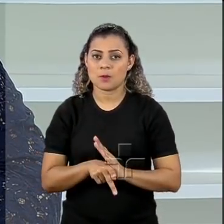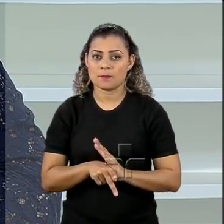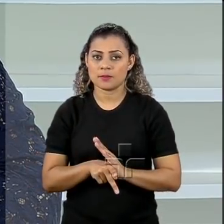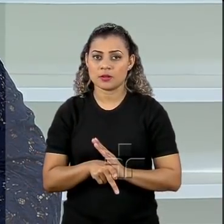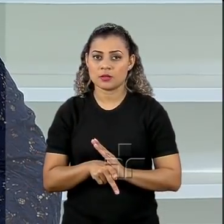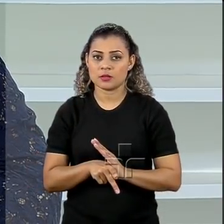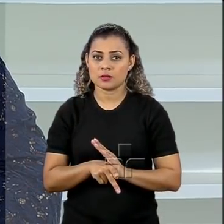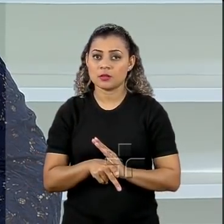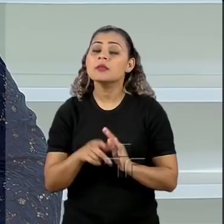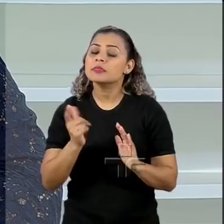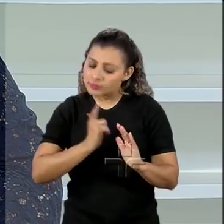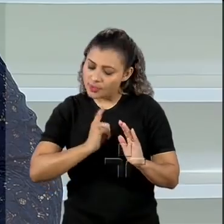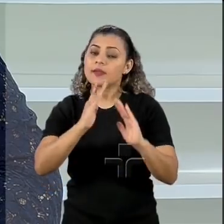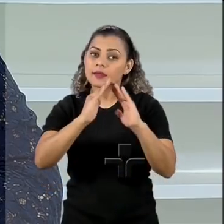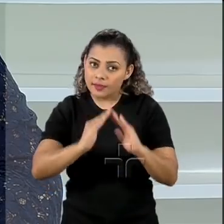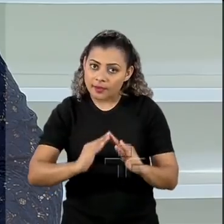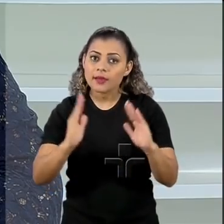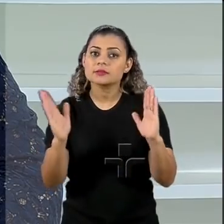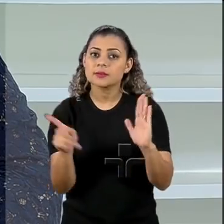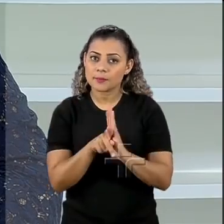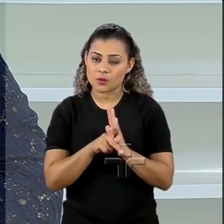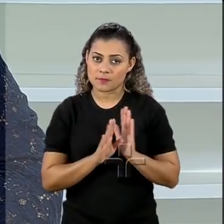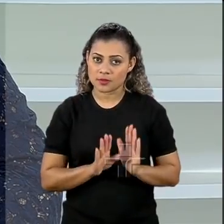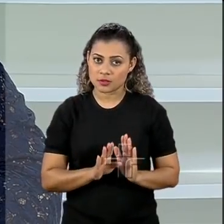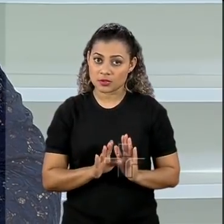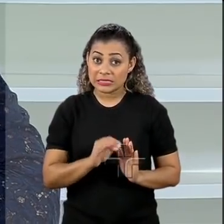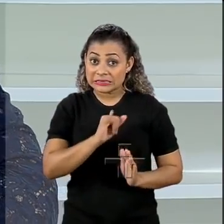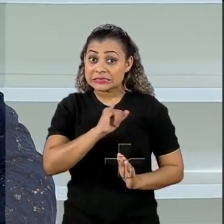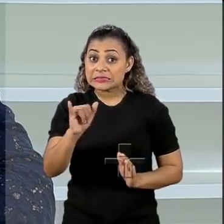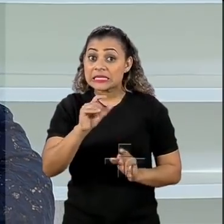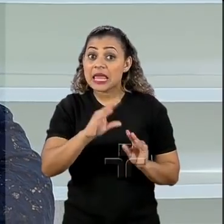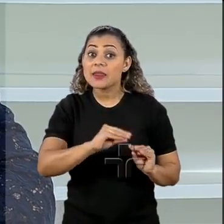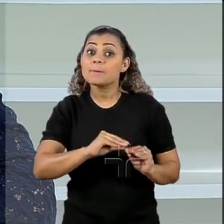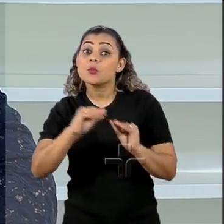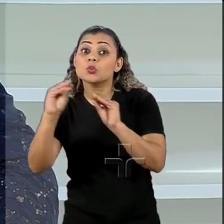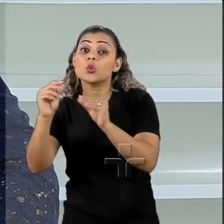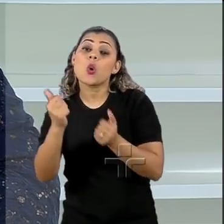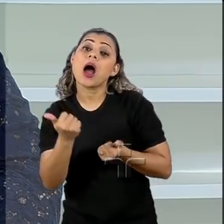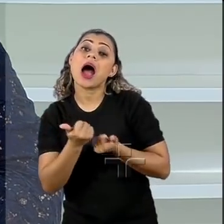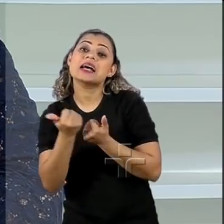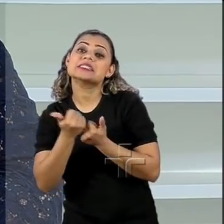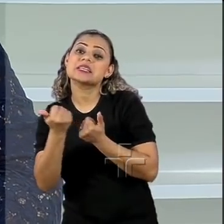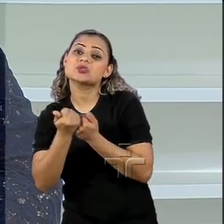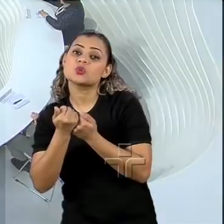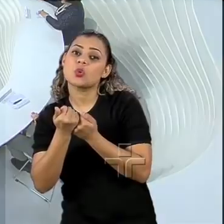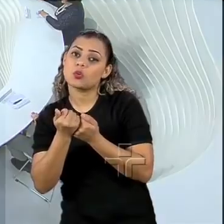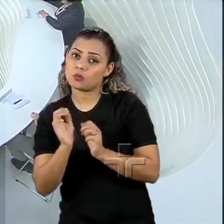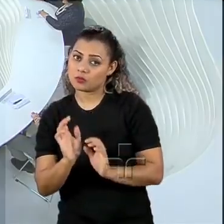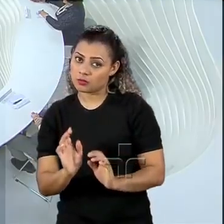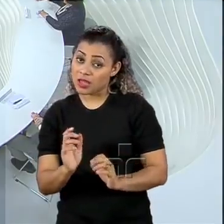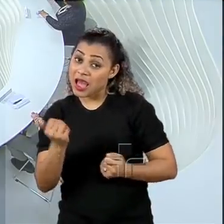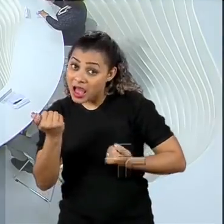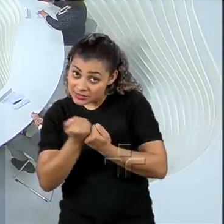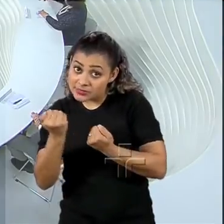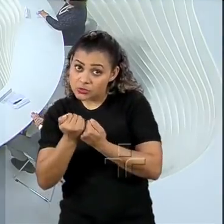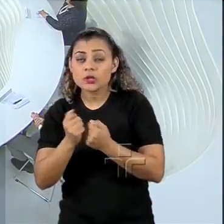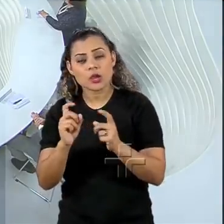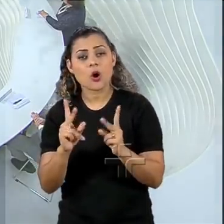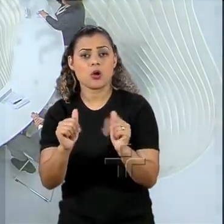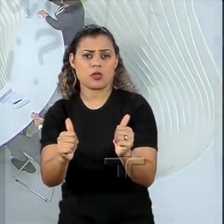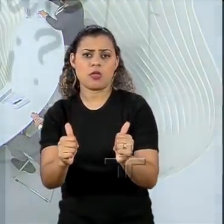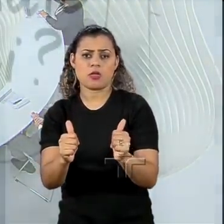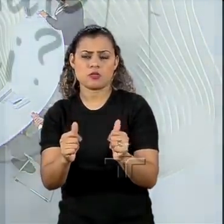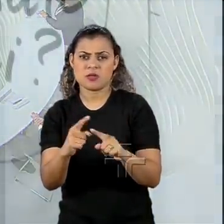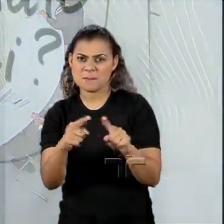de sede. Fora de sede só quando ele está como assessor. Atividade de assessoria. Exemplo,